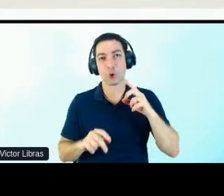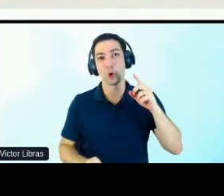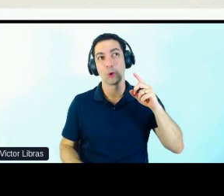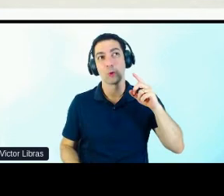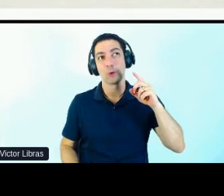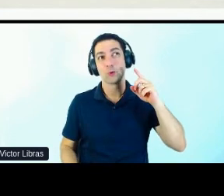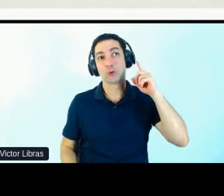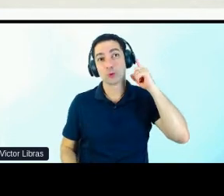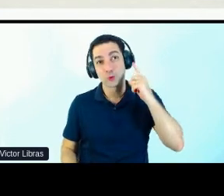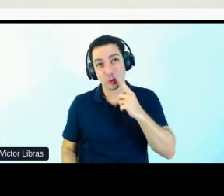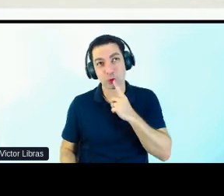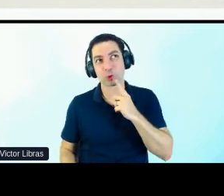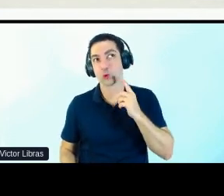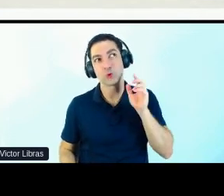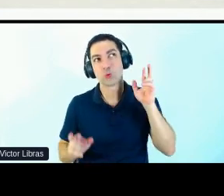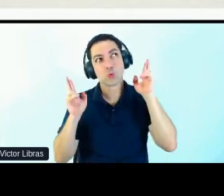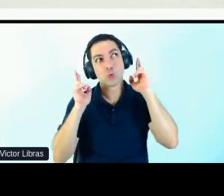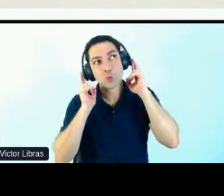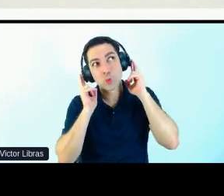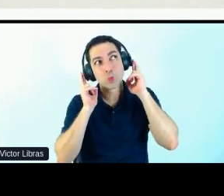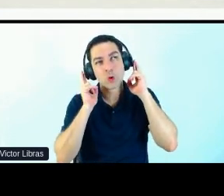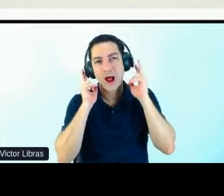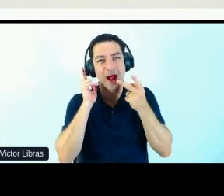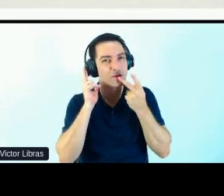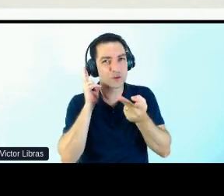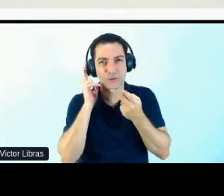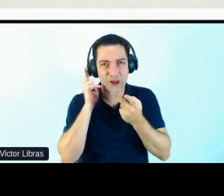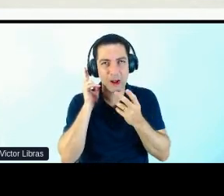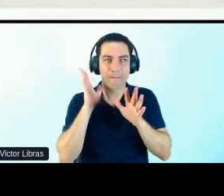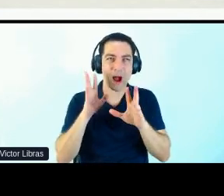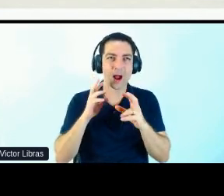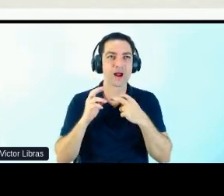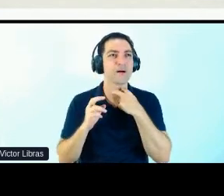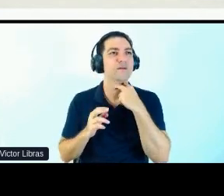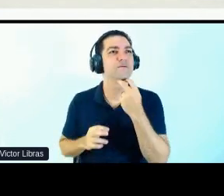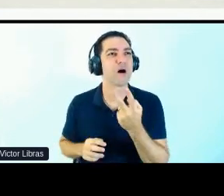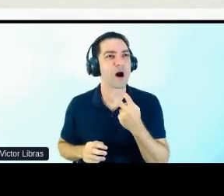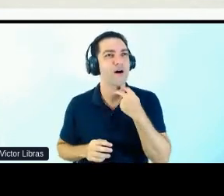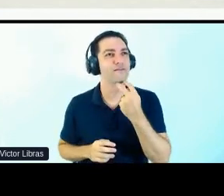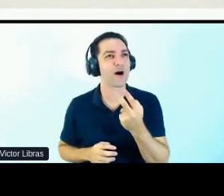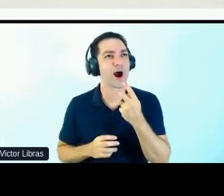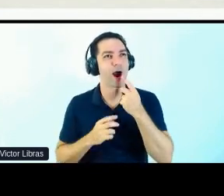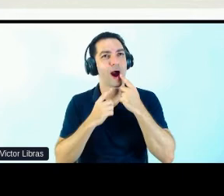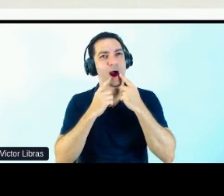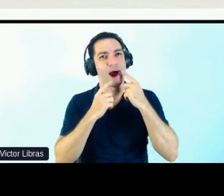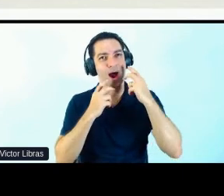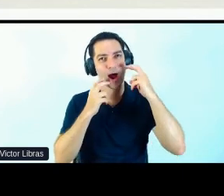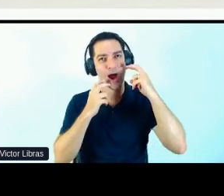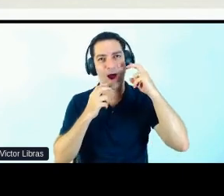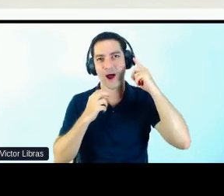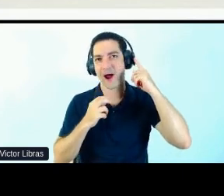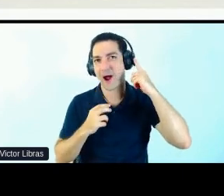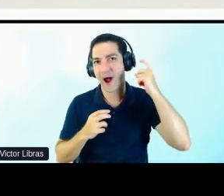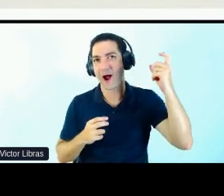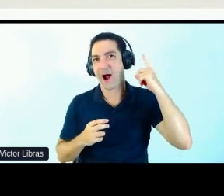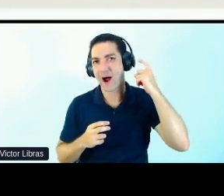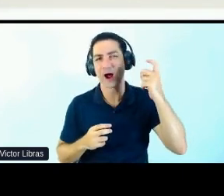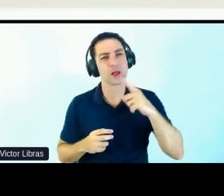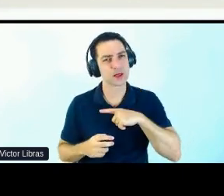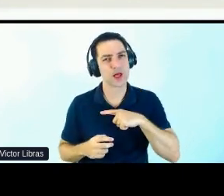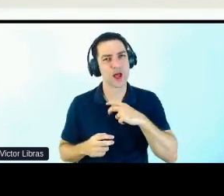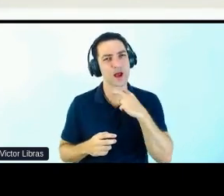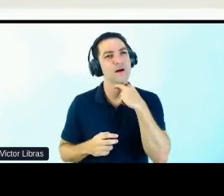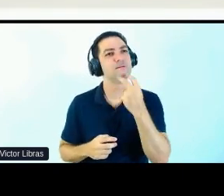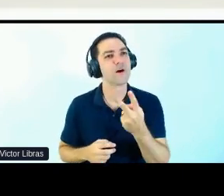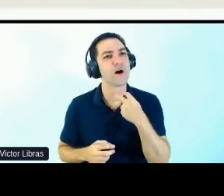Mas ele emite som. Mas, mesmo assim, ficaria meio difícil, porque, às vezes, o pessoal não tem impostamento da